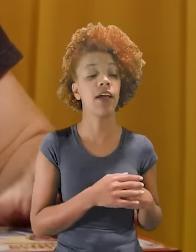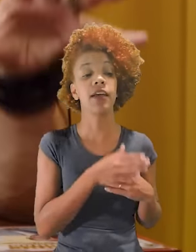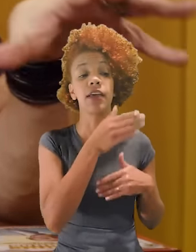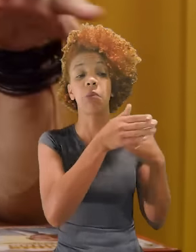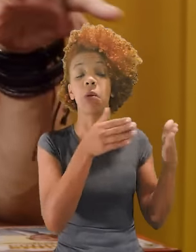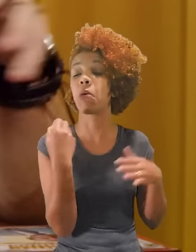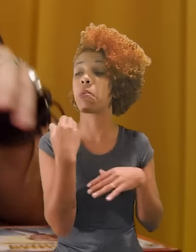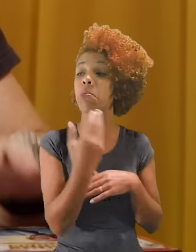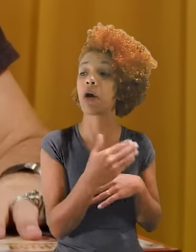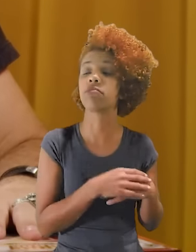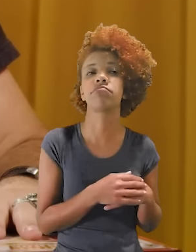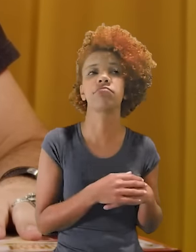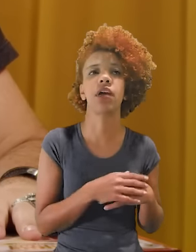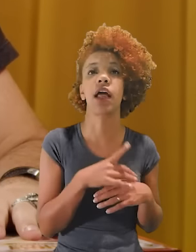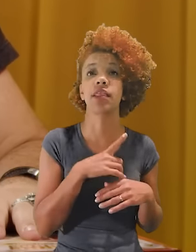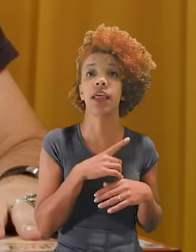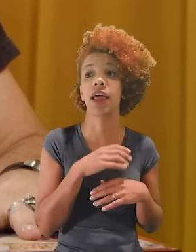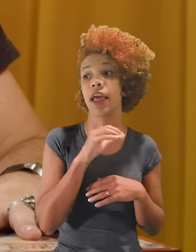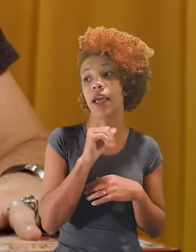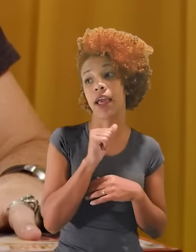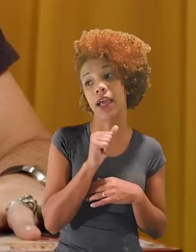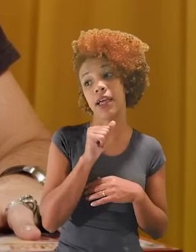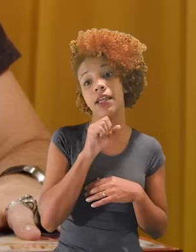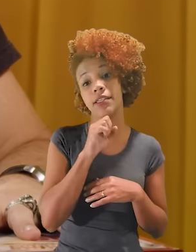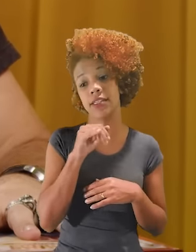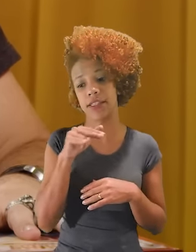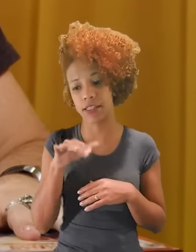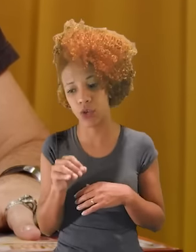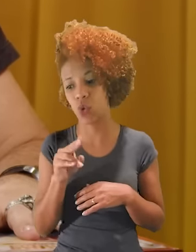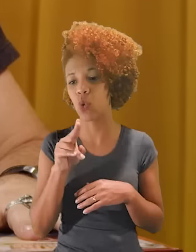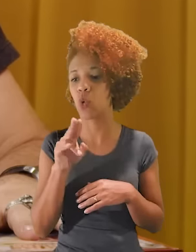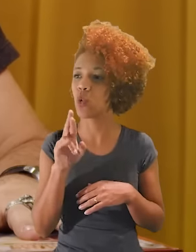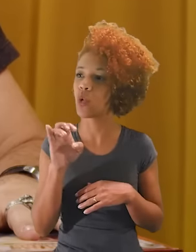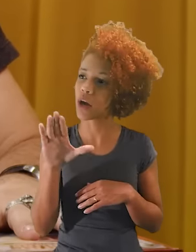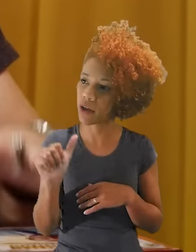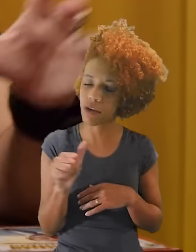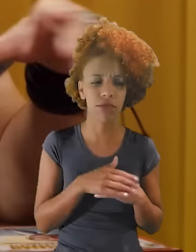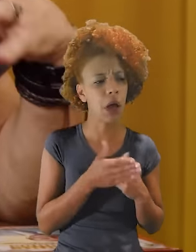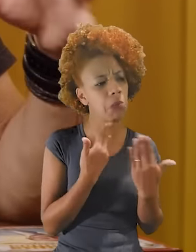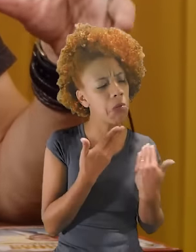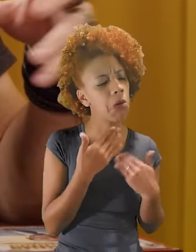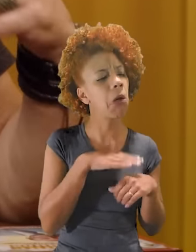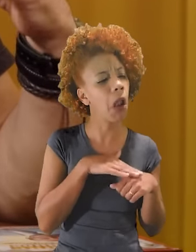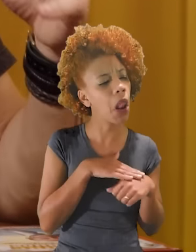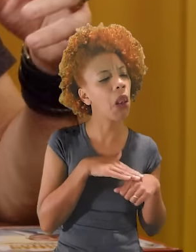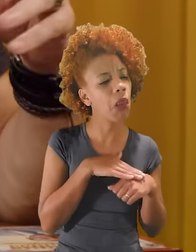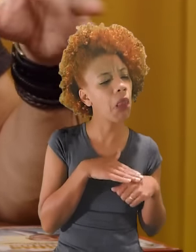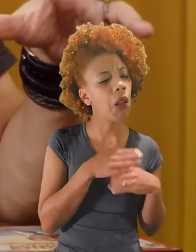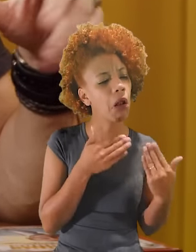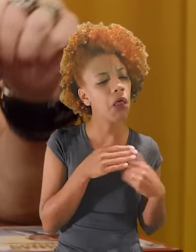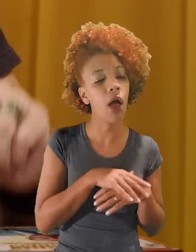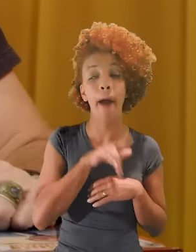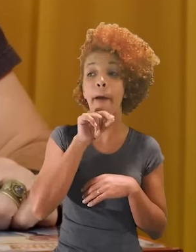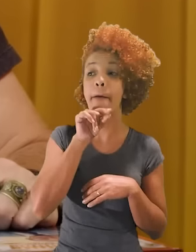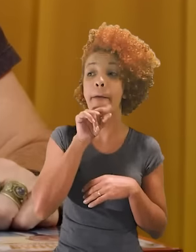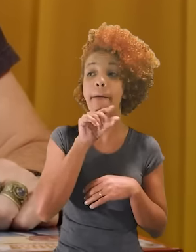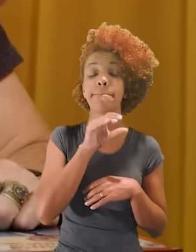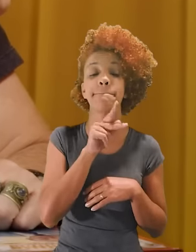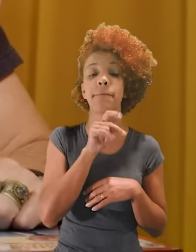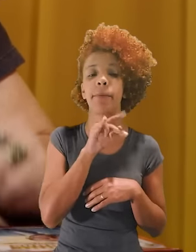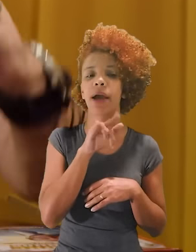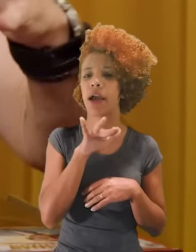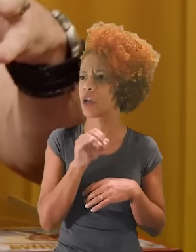ele, numa dessas viagens, ele ficava muito no Cassino da Urca. E lá no Cassino da Urca, tal, ele tá conversando com o cara, tal, tal, tal, o cara falou pra ele do papagaio.